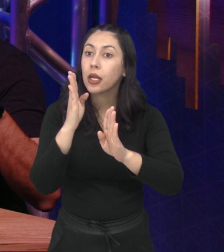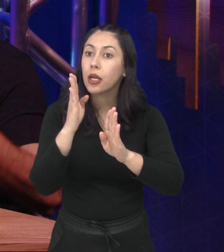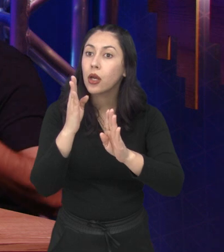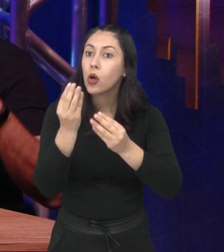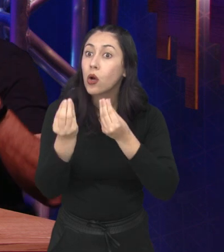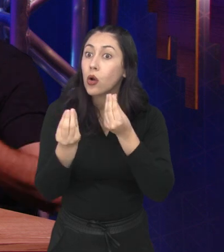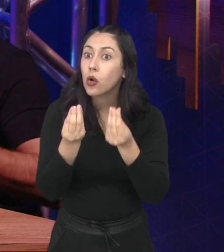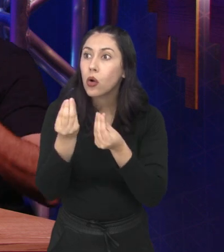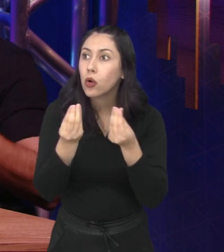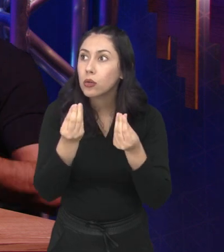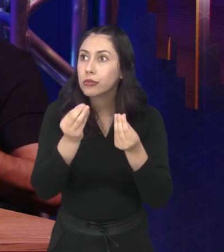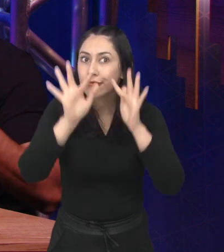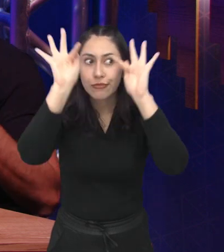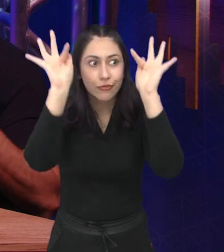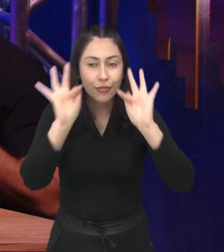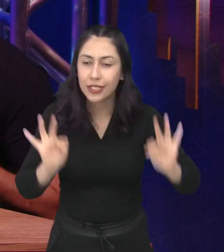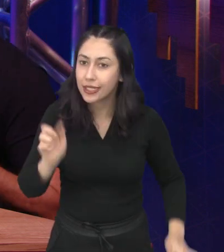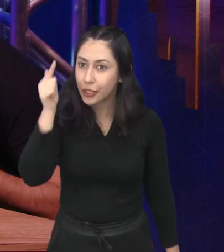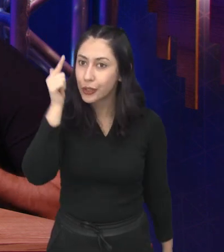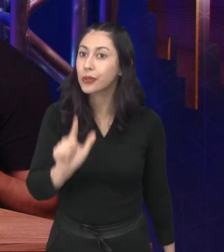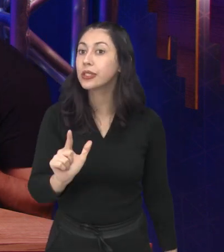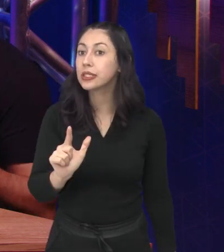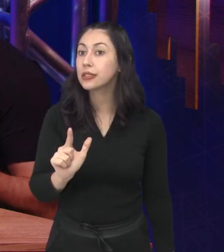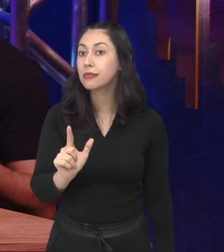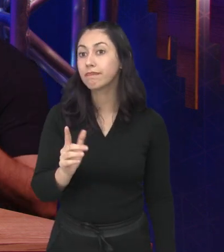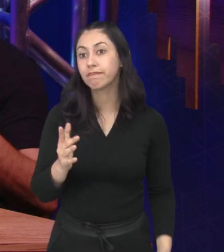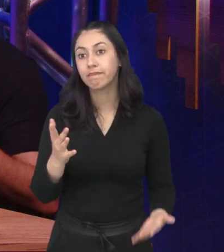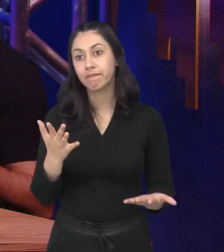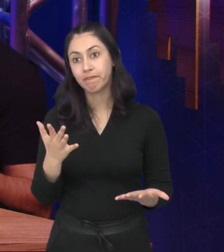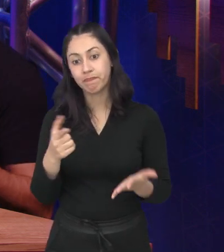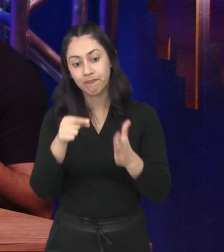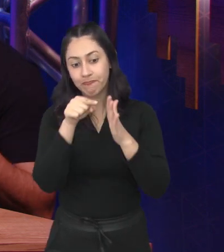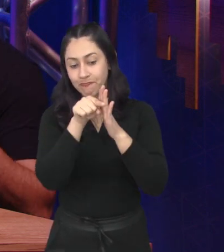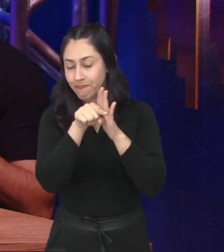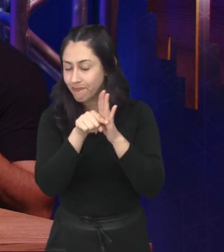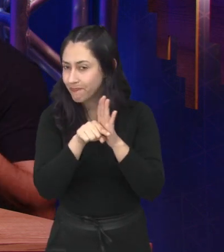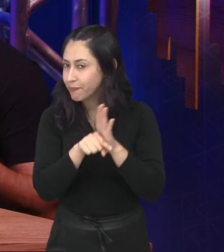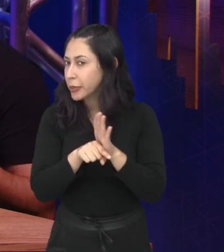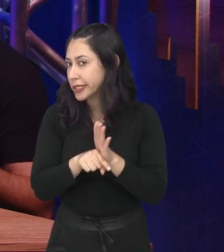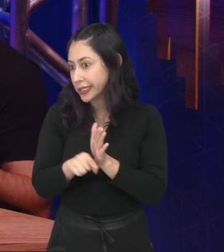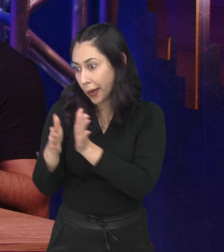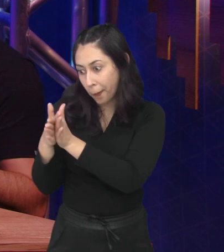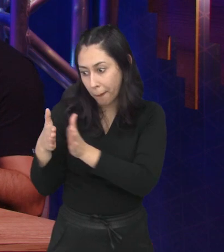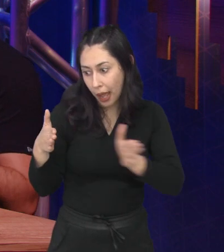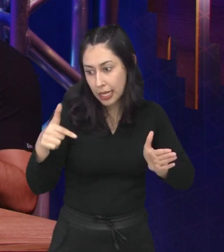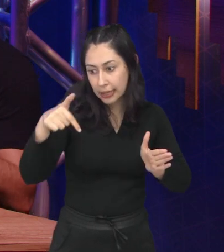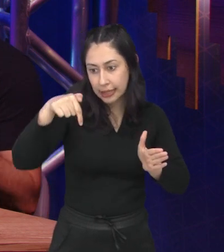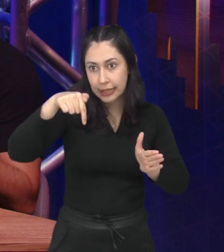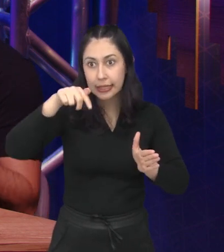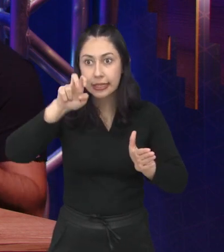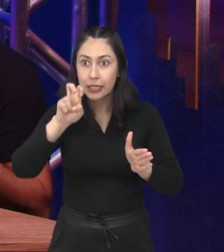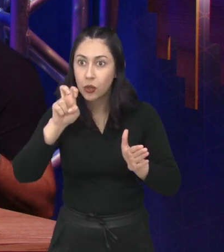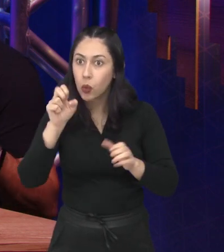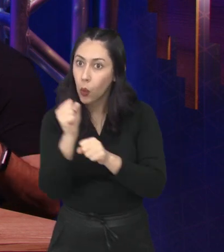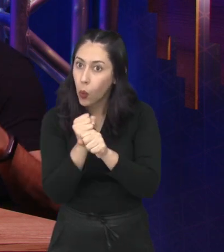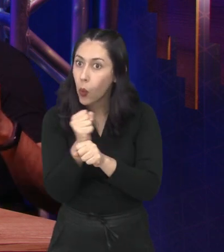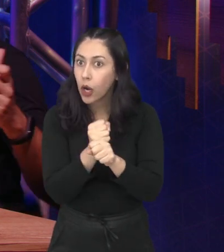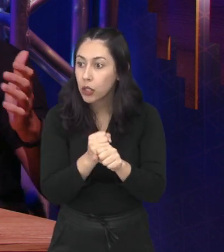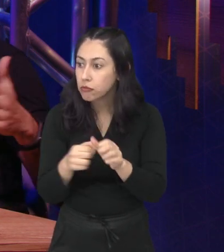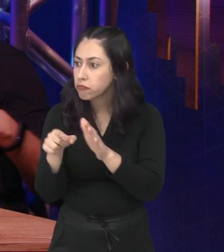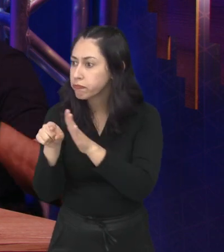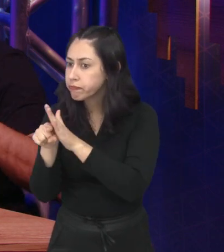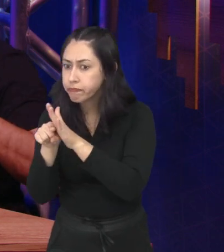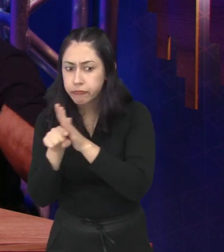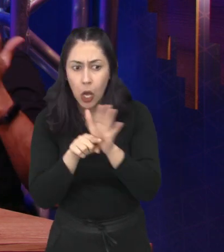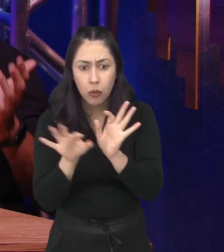fato qual é a chave da felicidade. E o resultado desse estudo, que demorou 75 anos e acompanhou a